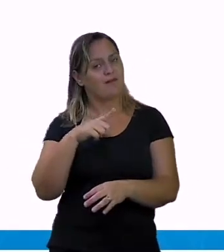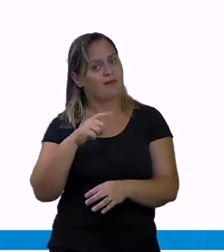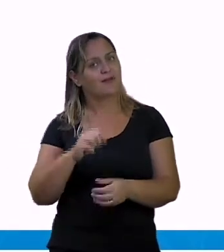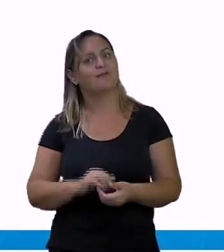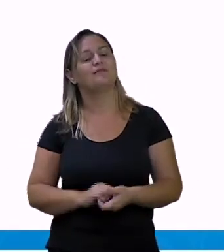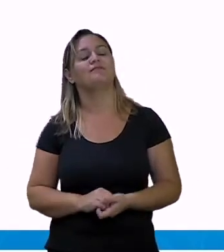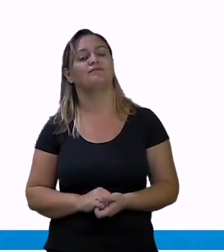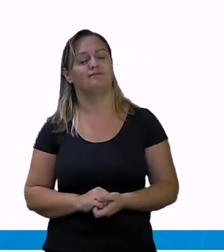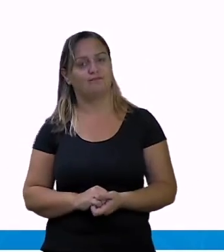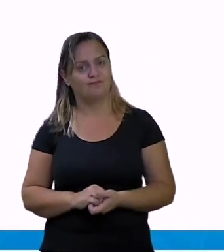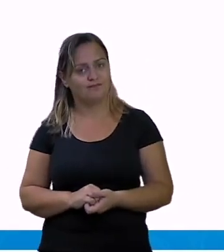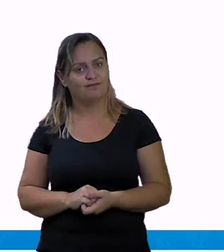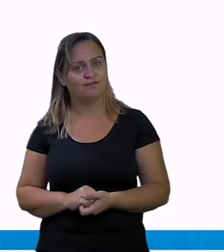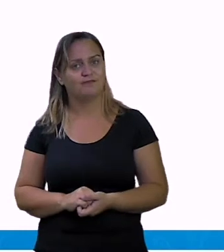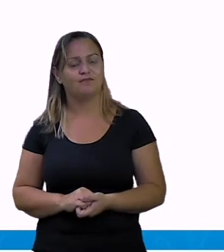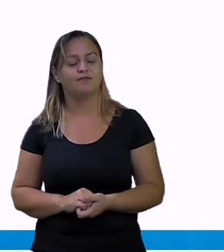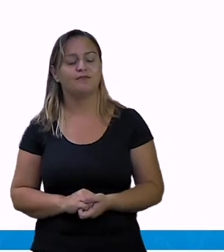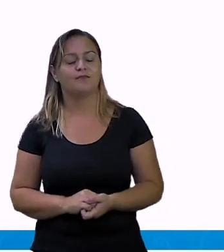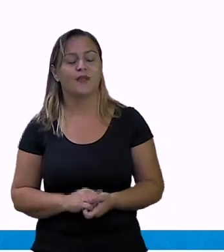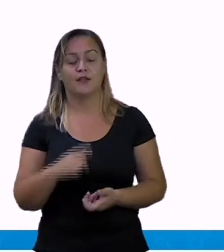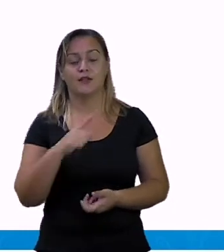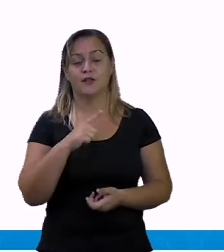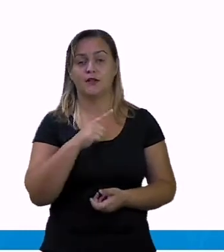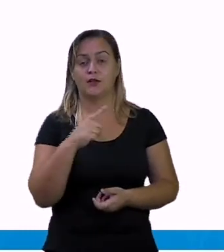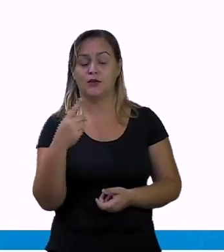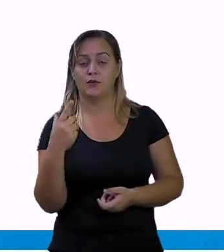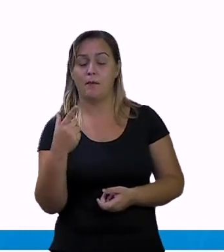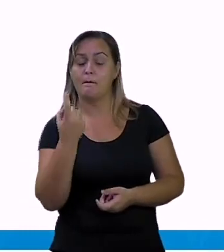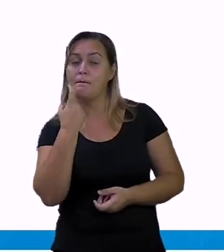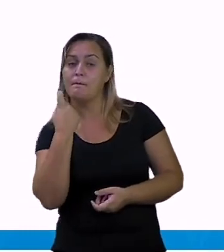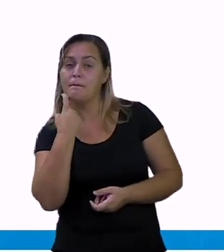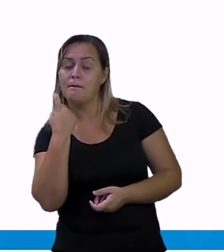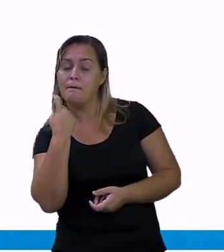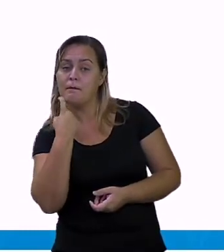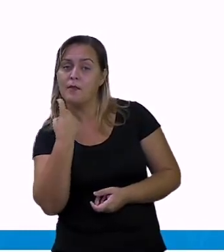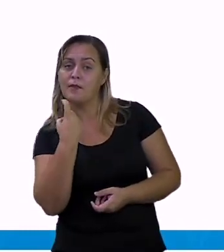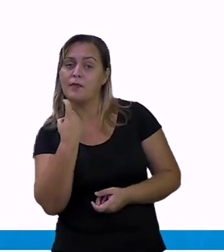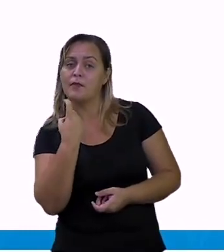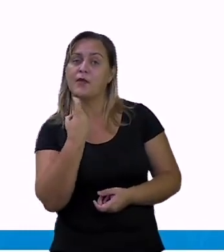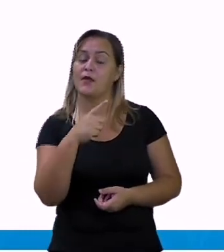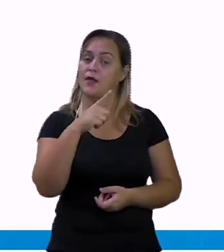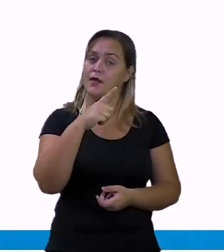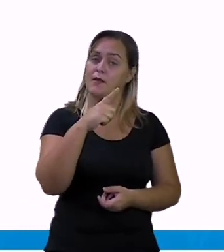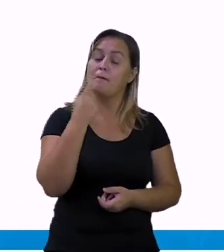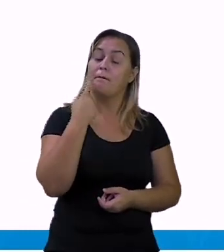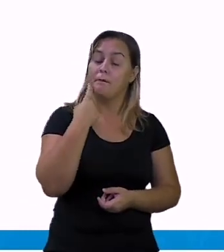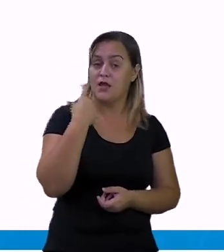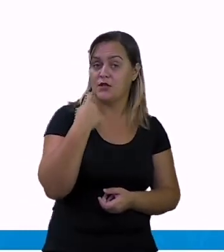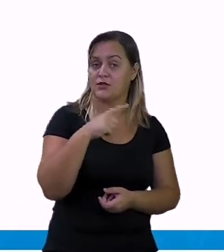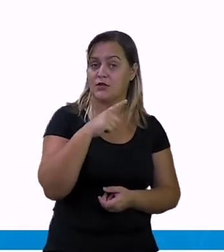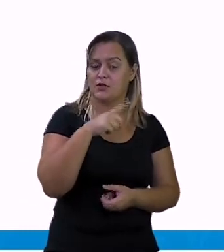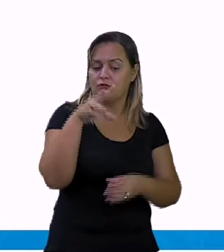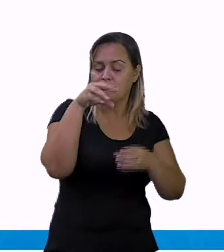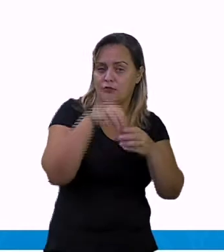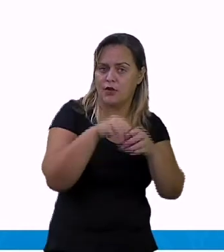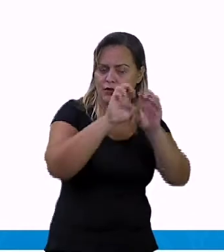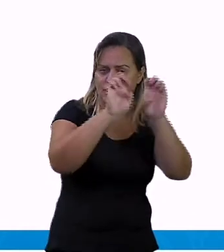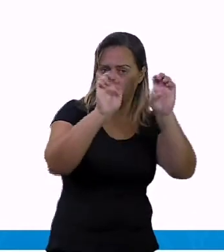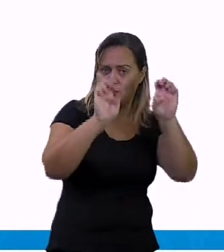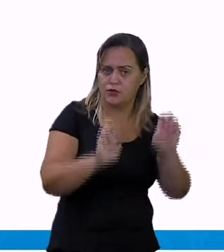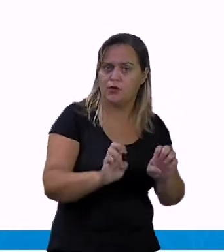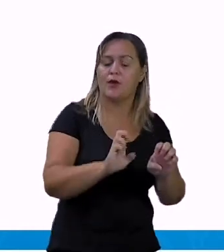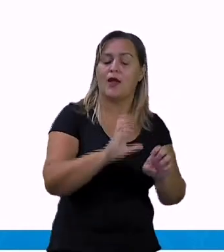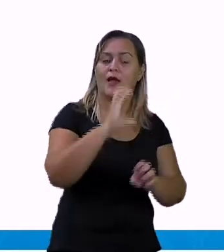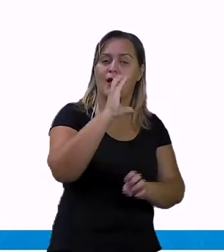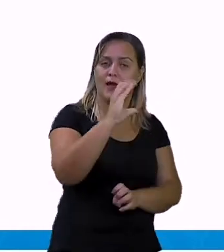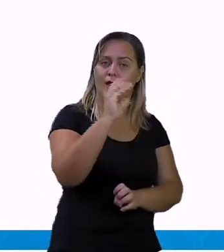Então, nós temos peixes cartilaginosos, que possuem cartilagem nas suas estruturas, que lembram